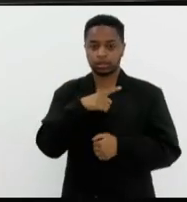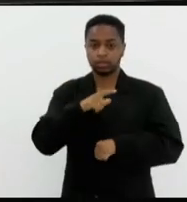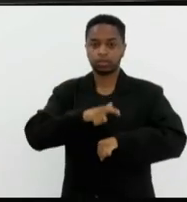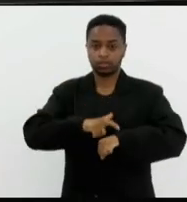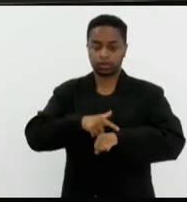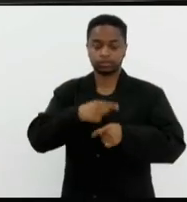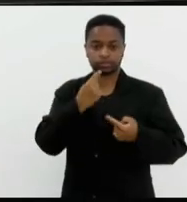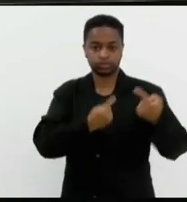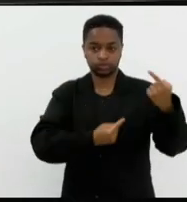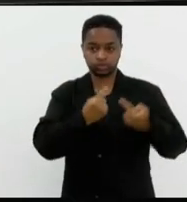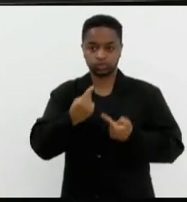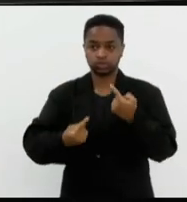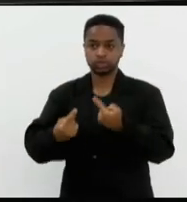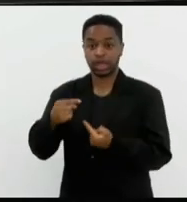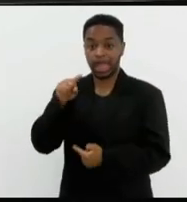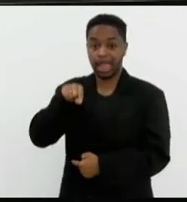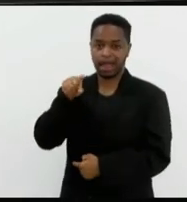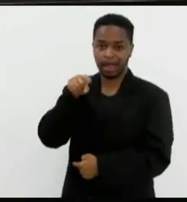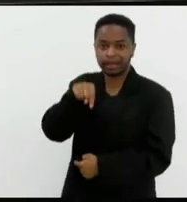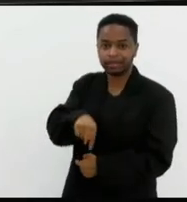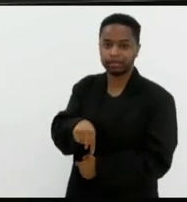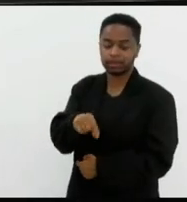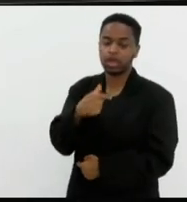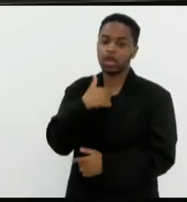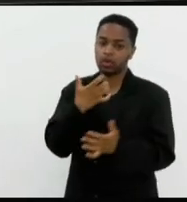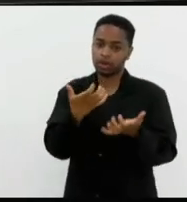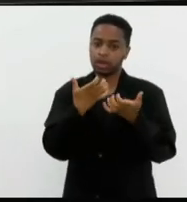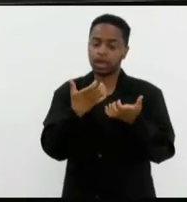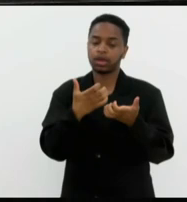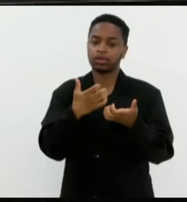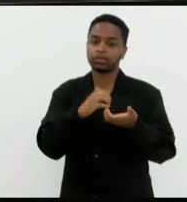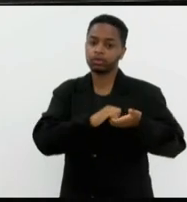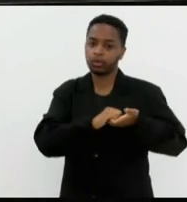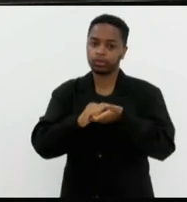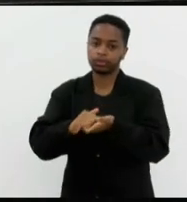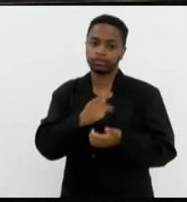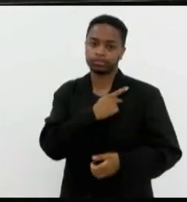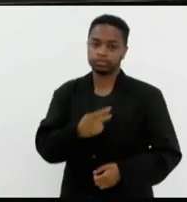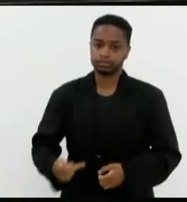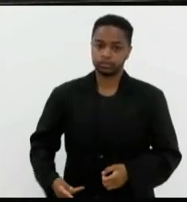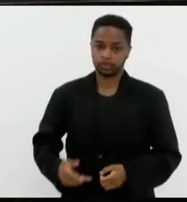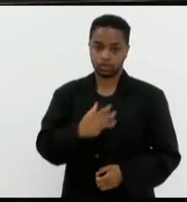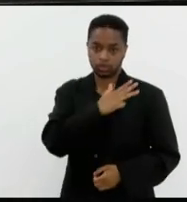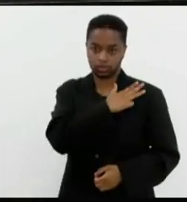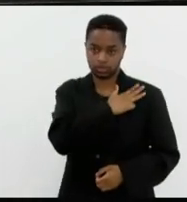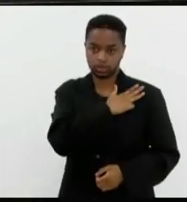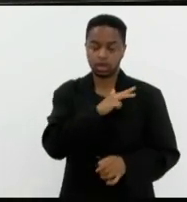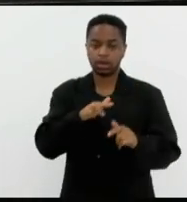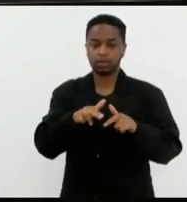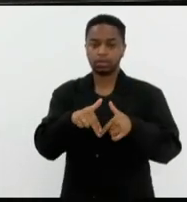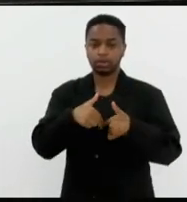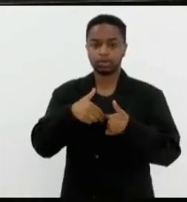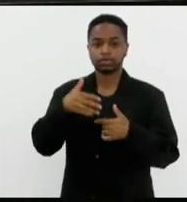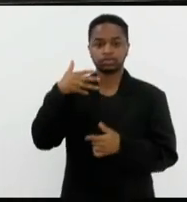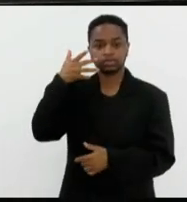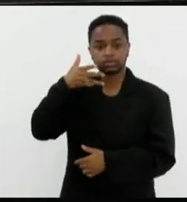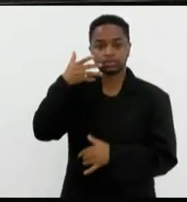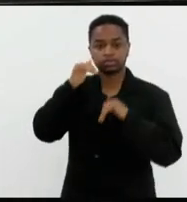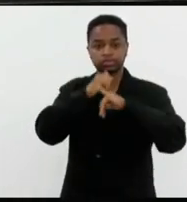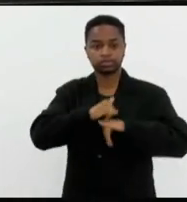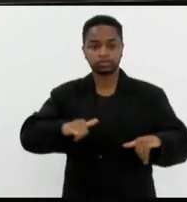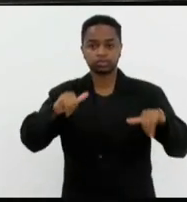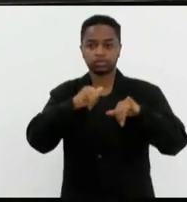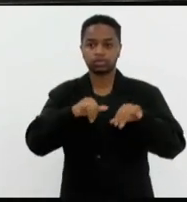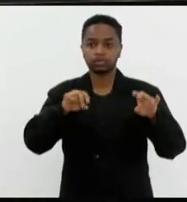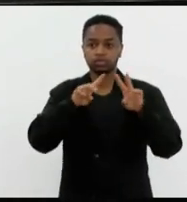debates, esse aqui, eu quero saudar o presidente Lula pelas suas declarações em